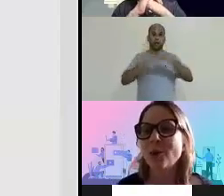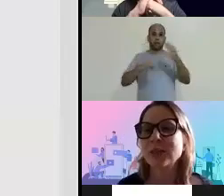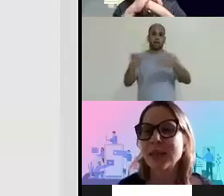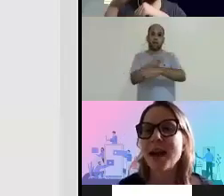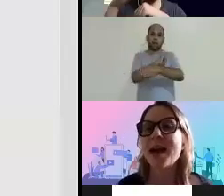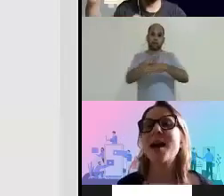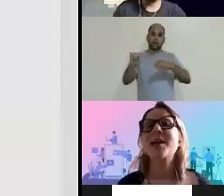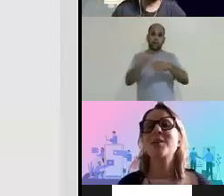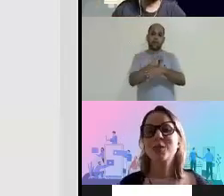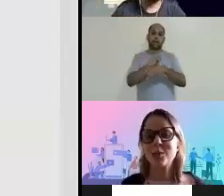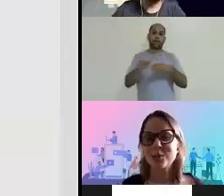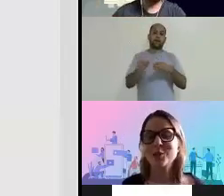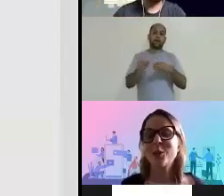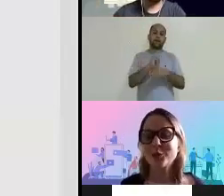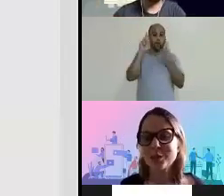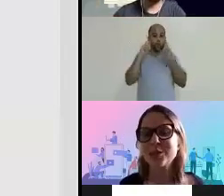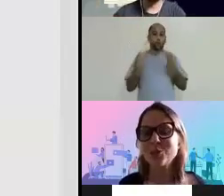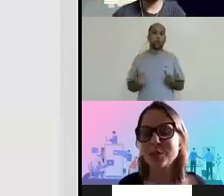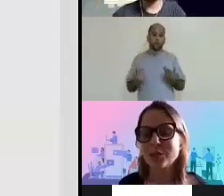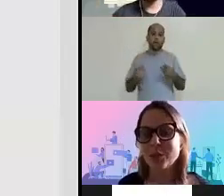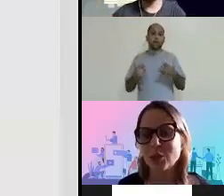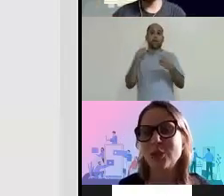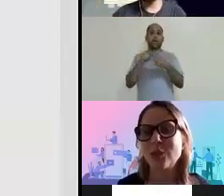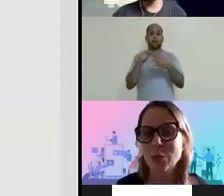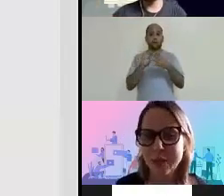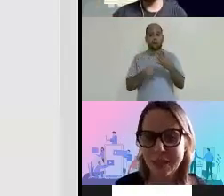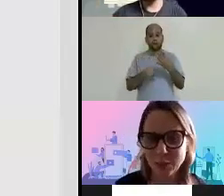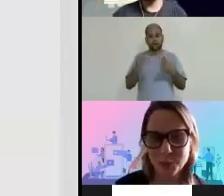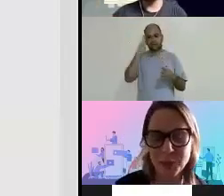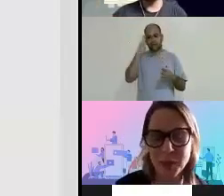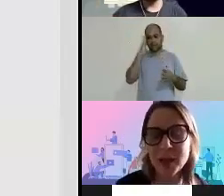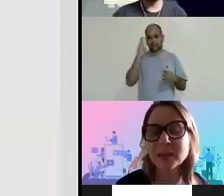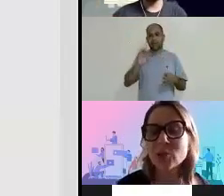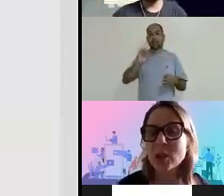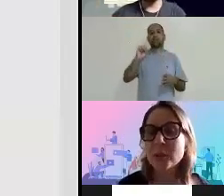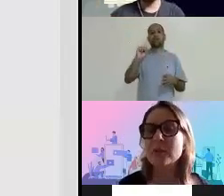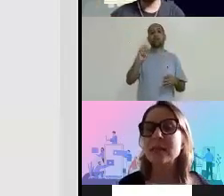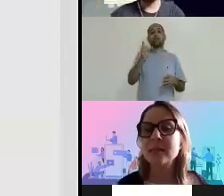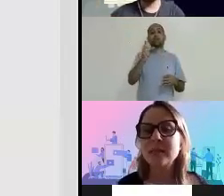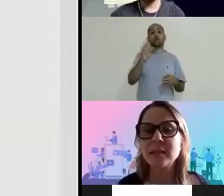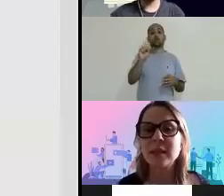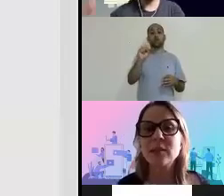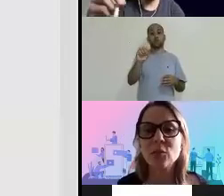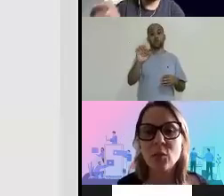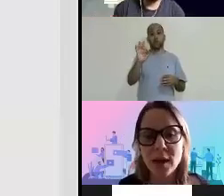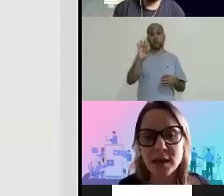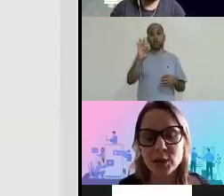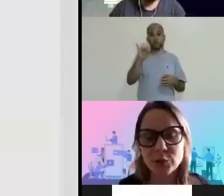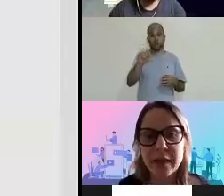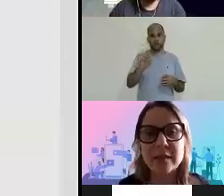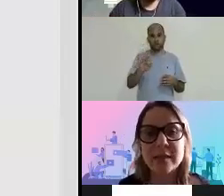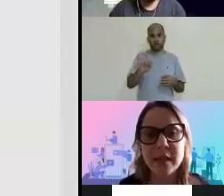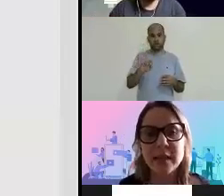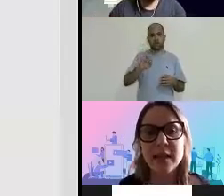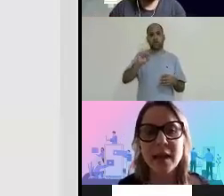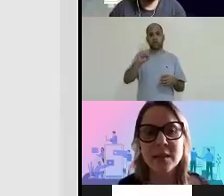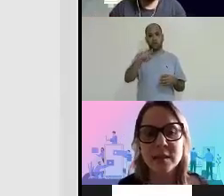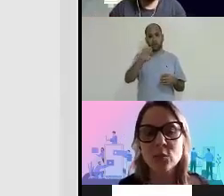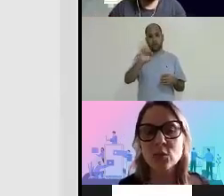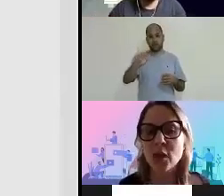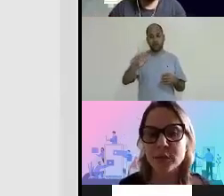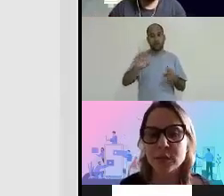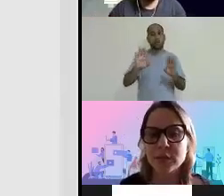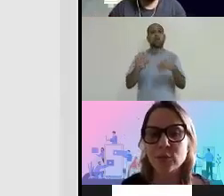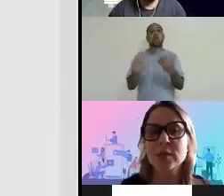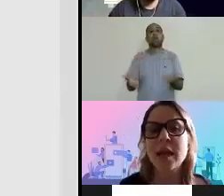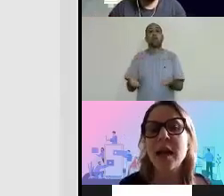sempre volta, né? Ah, eu sei o que é soft skills, então a gente vem usando. Então, só para vocês entenderem, qual é a diferença, né, de hard